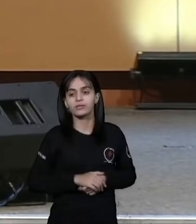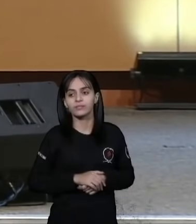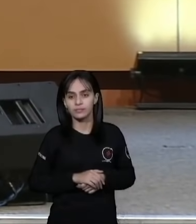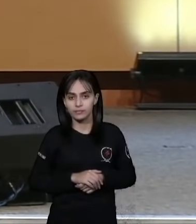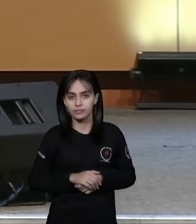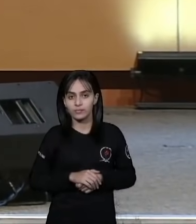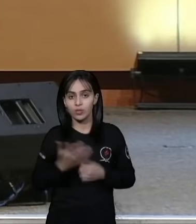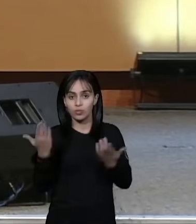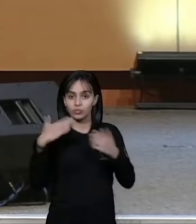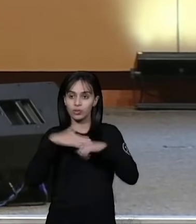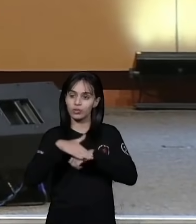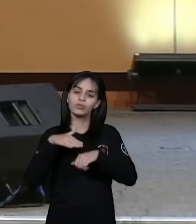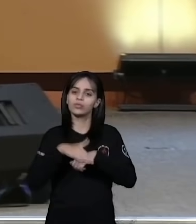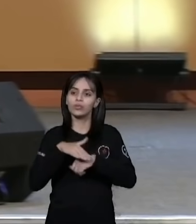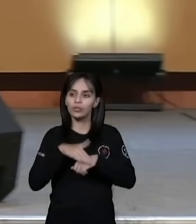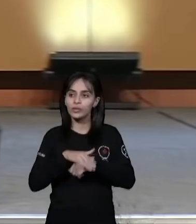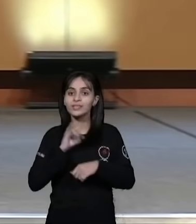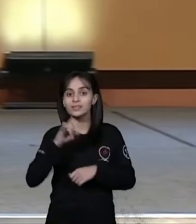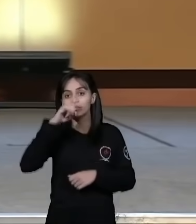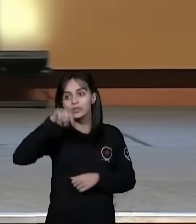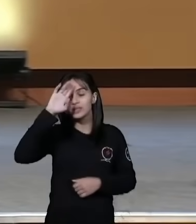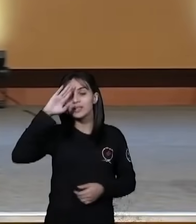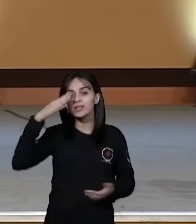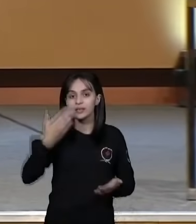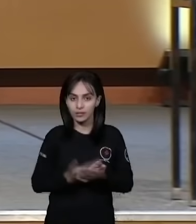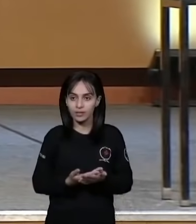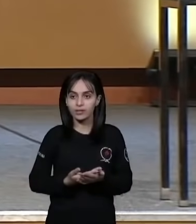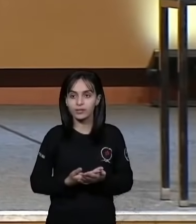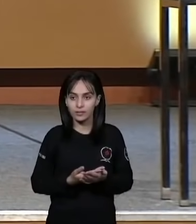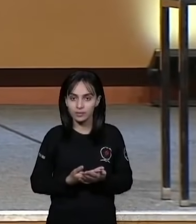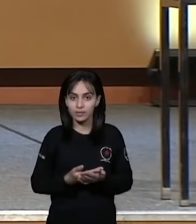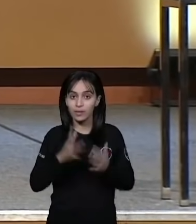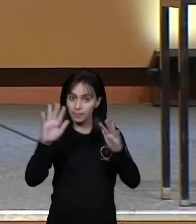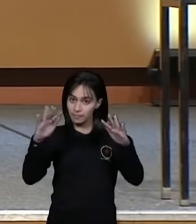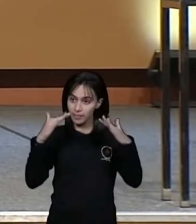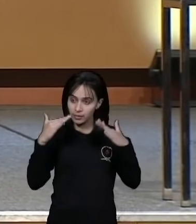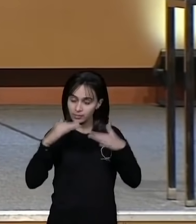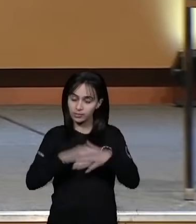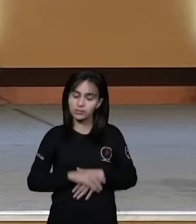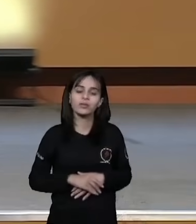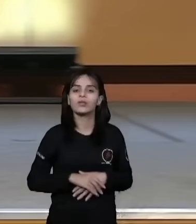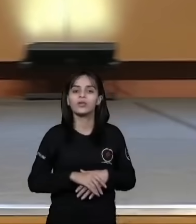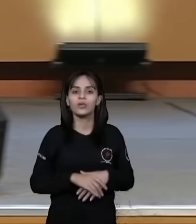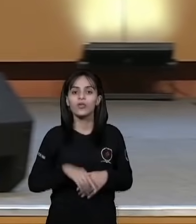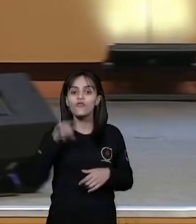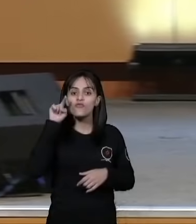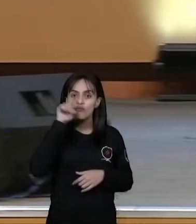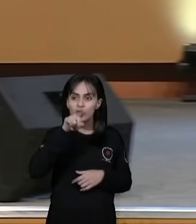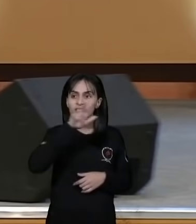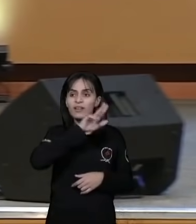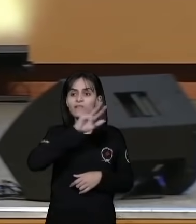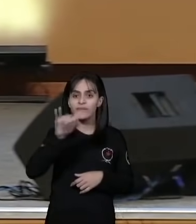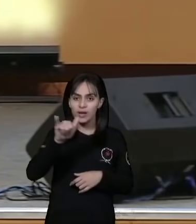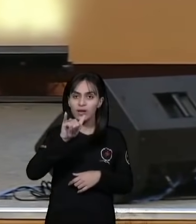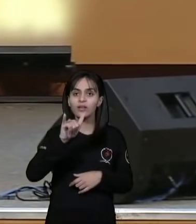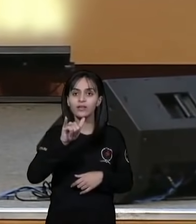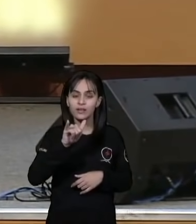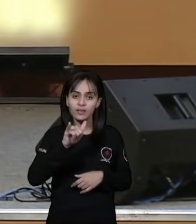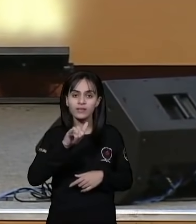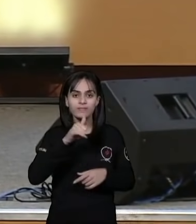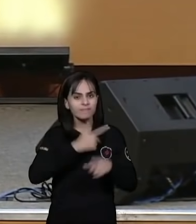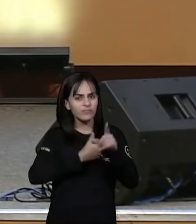aqui nessa noite se você quer Oi escute isso você vai